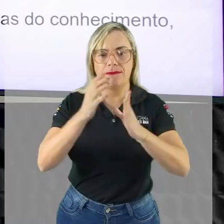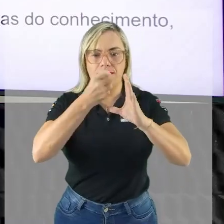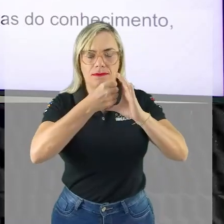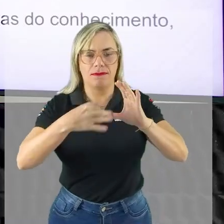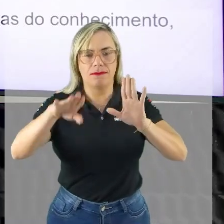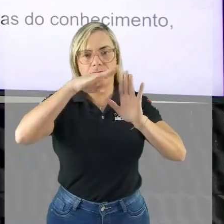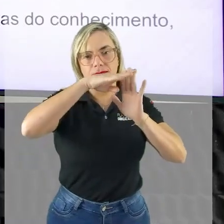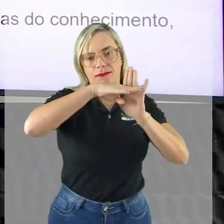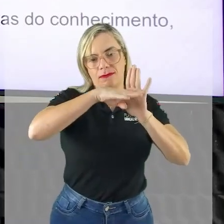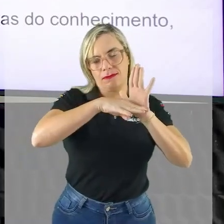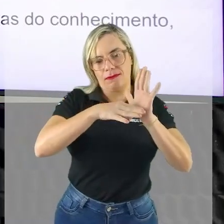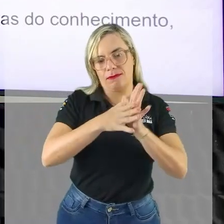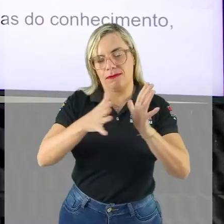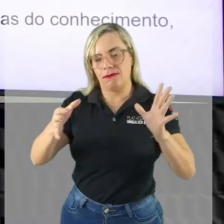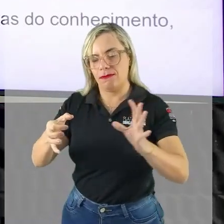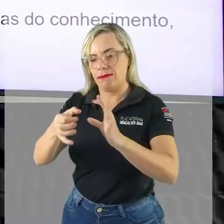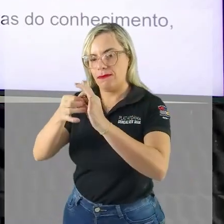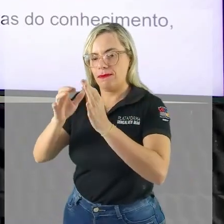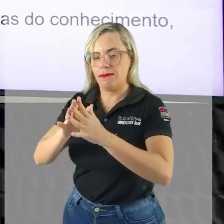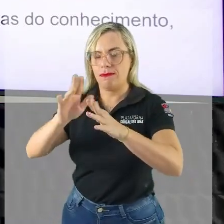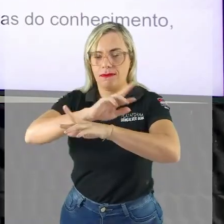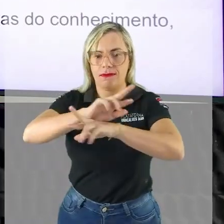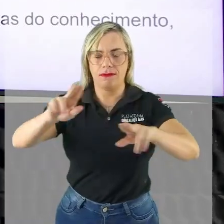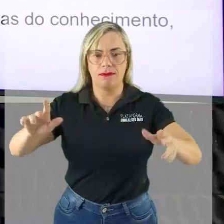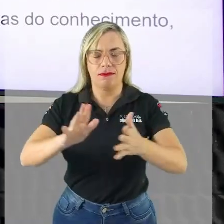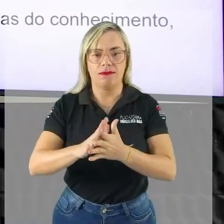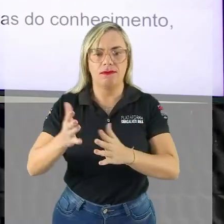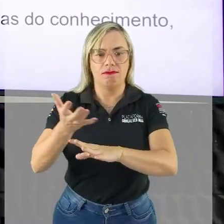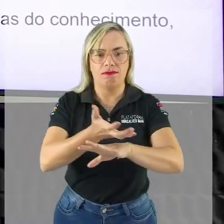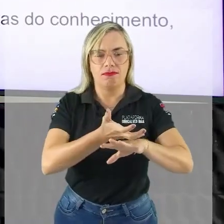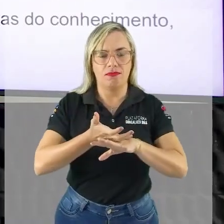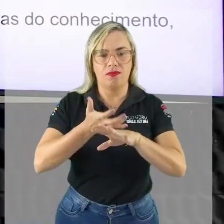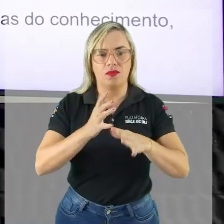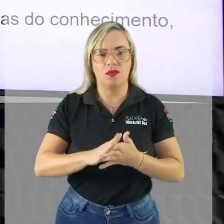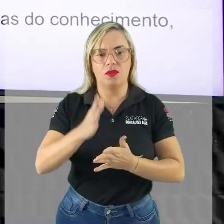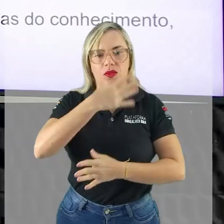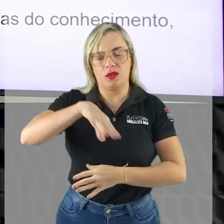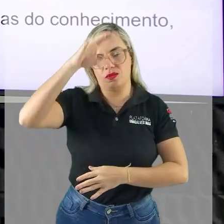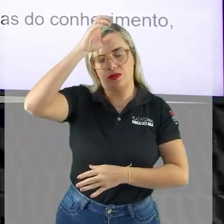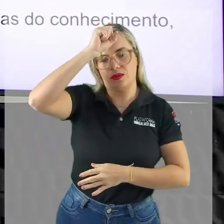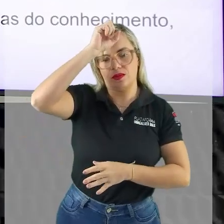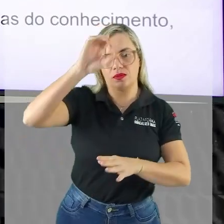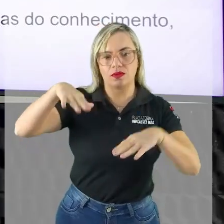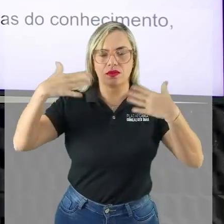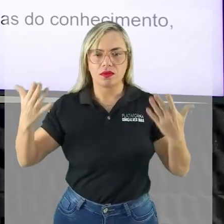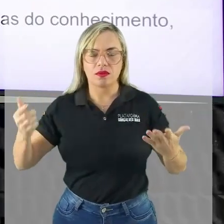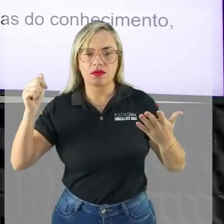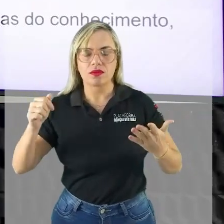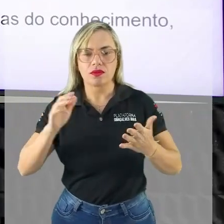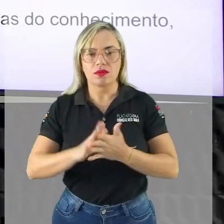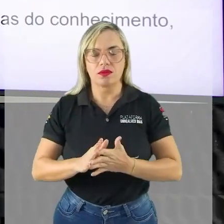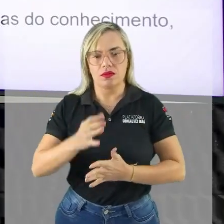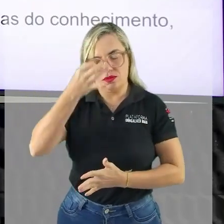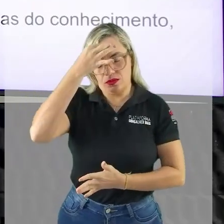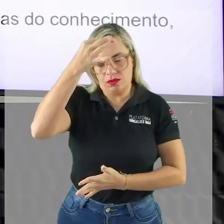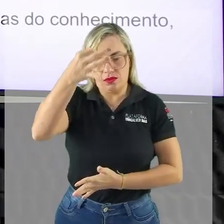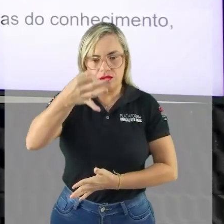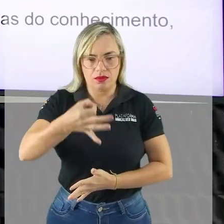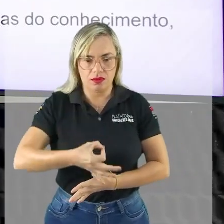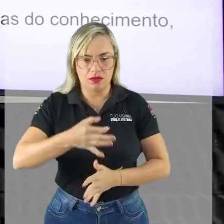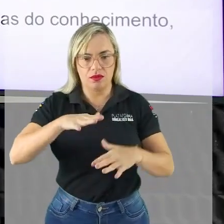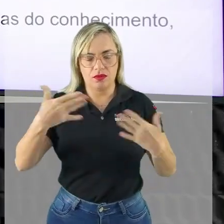elementos ligados às mais diversas áreas do conhecimento. Porque é assim que a competência, assim